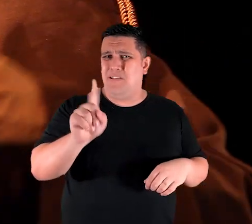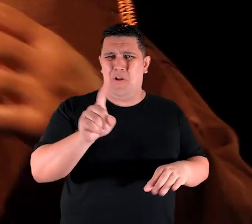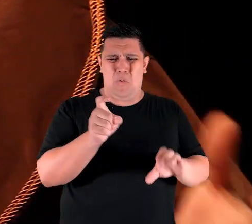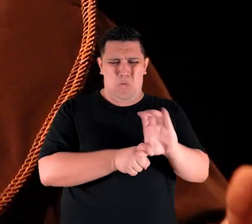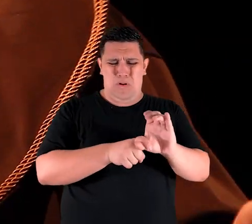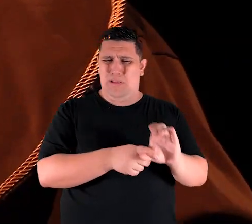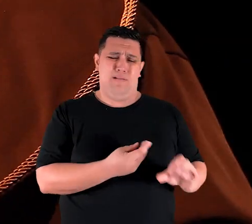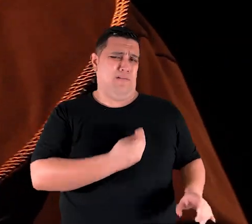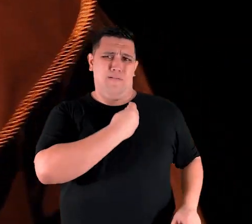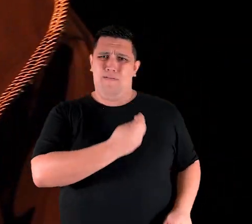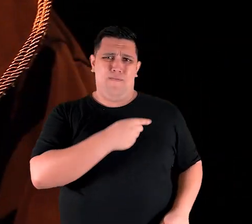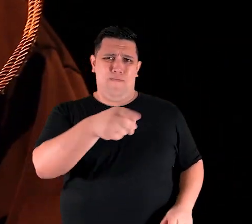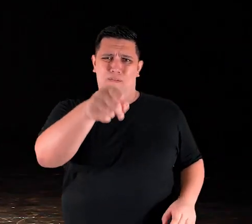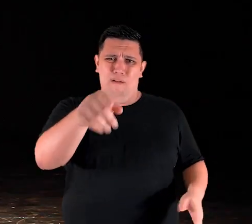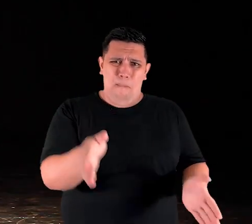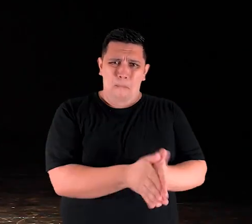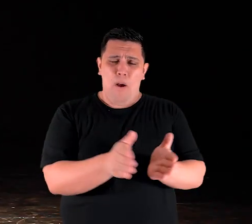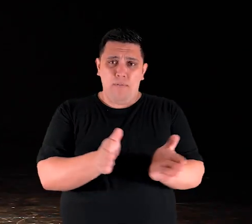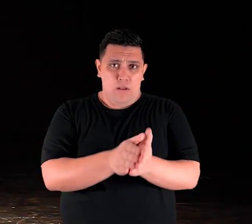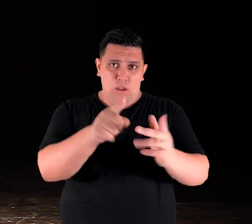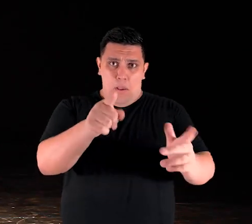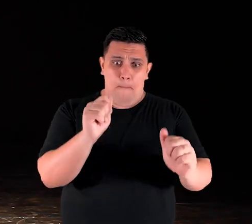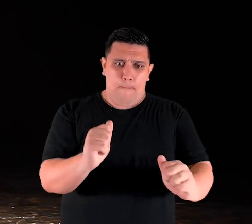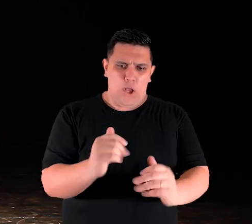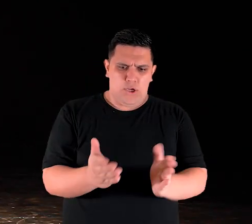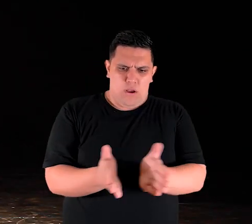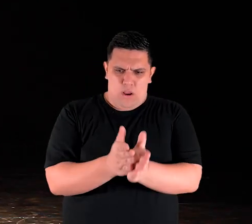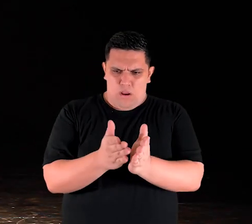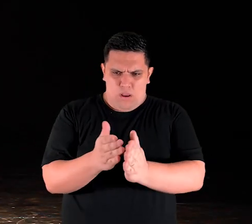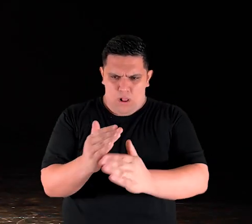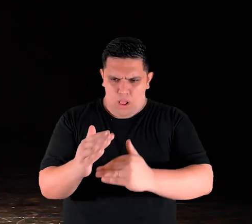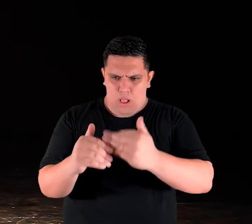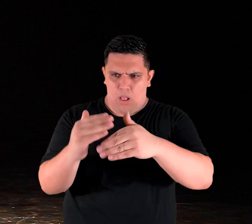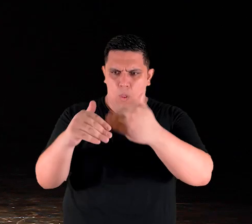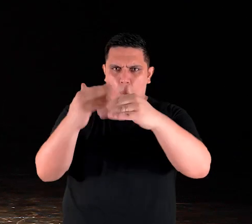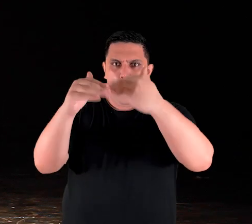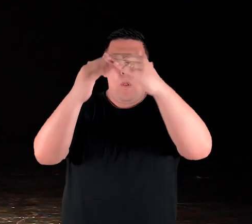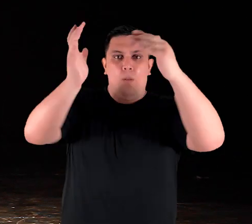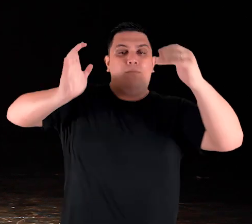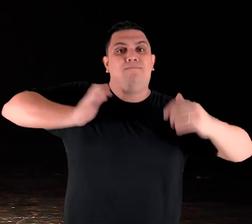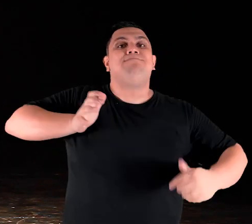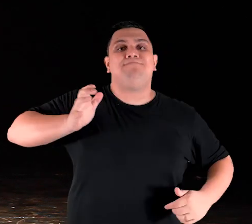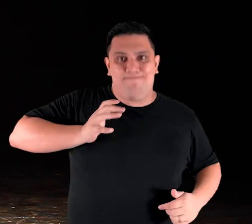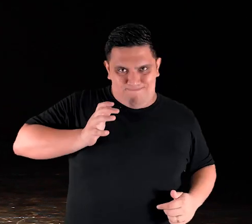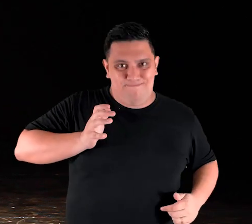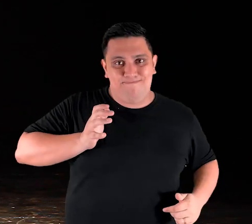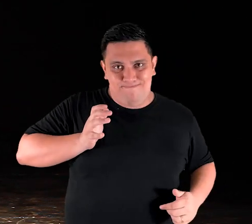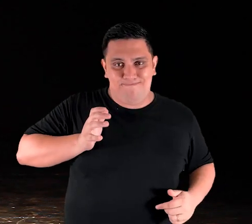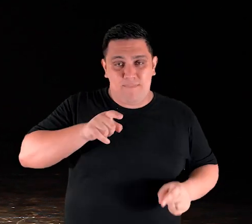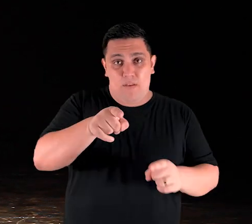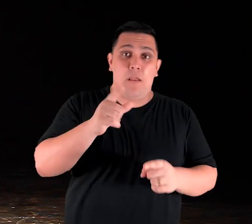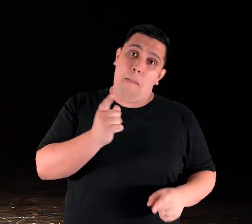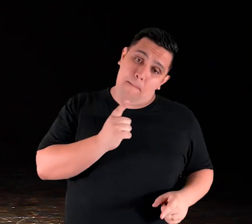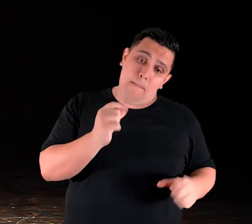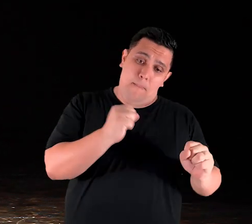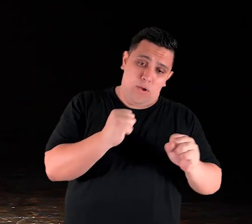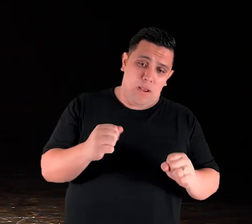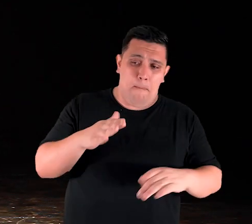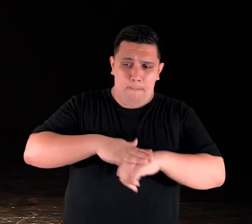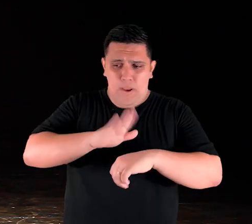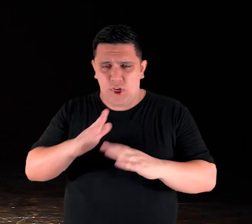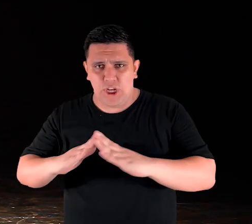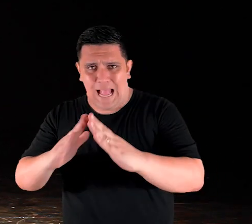viver eternamente na miséria, que pode sim, através dos seus esforços, adquirir, ter mais propriedades, mais